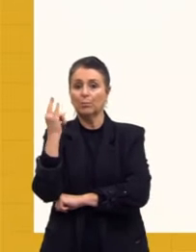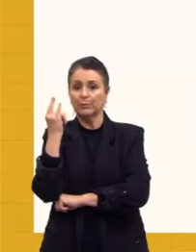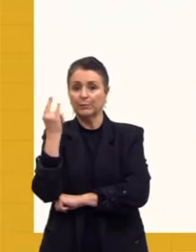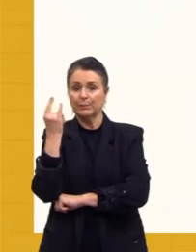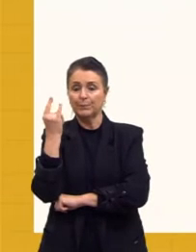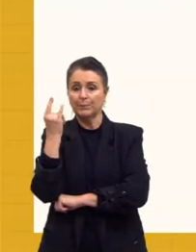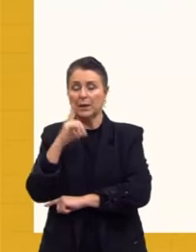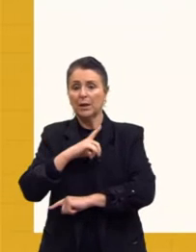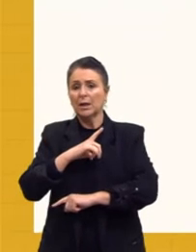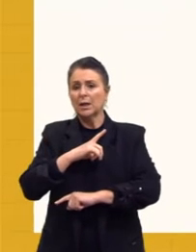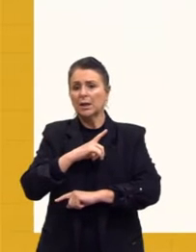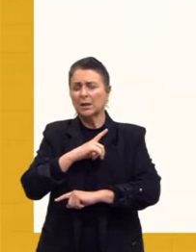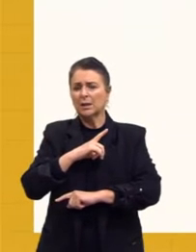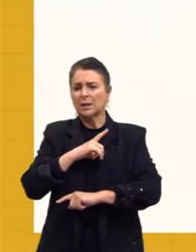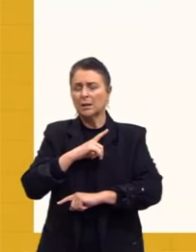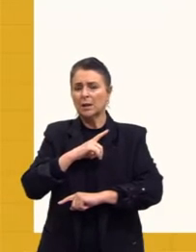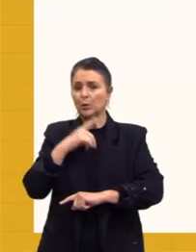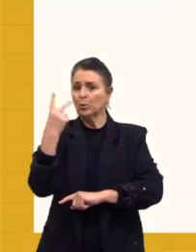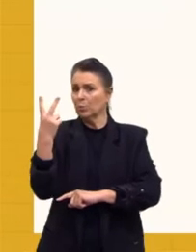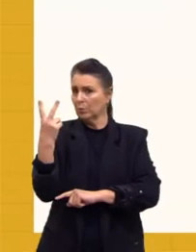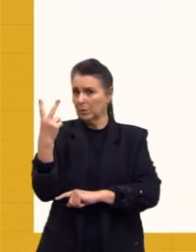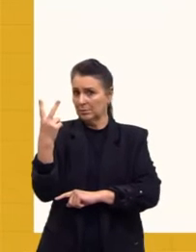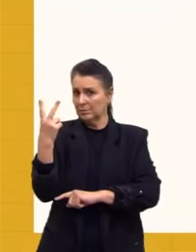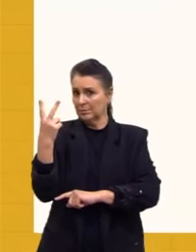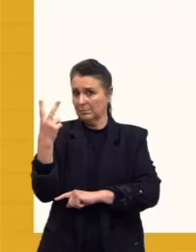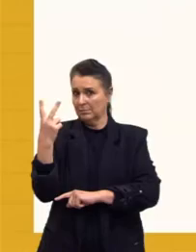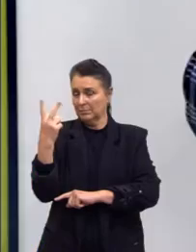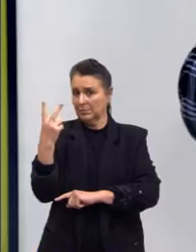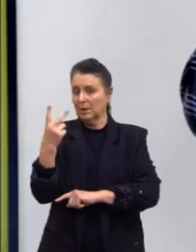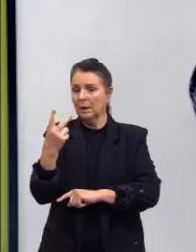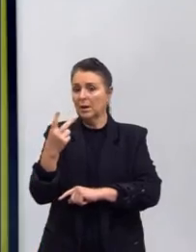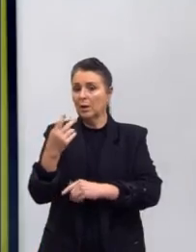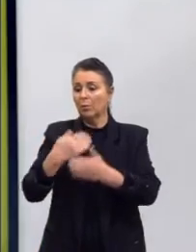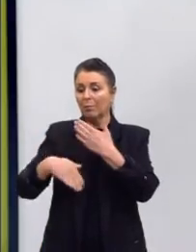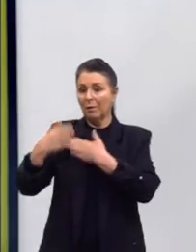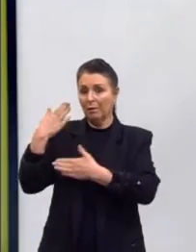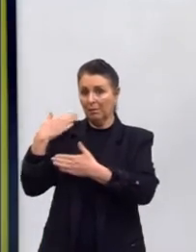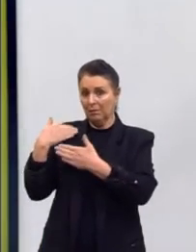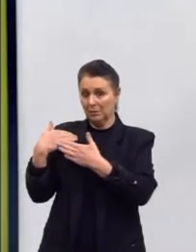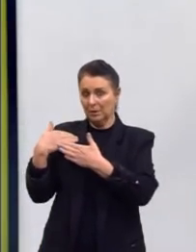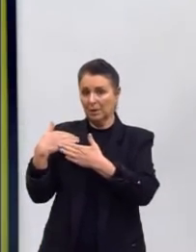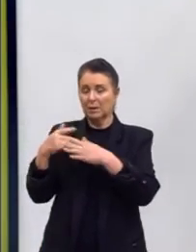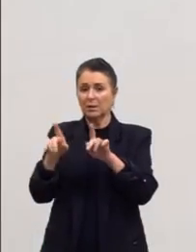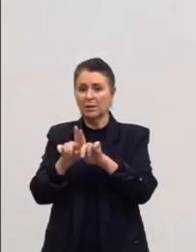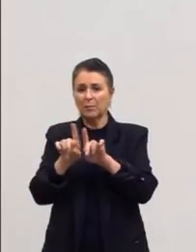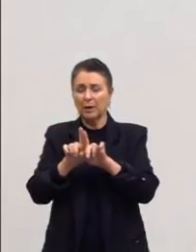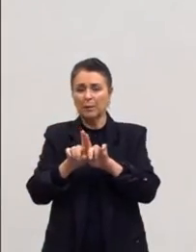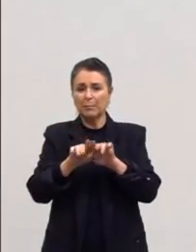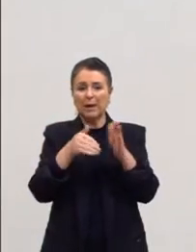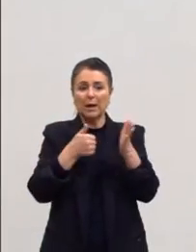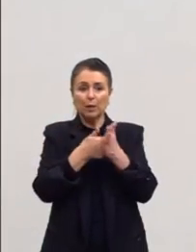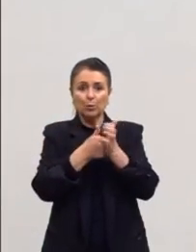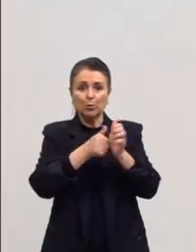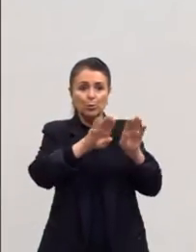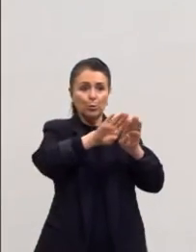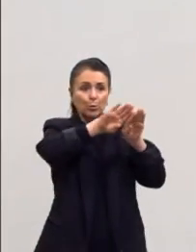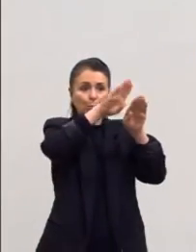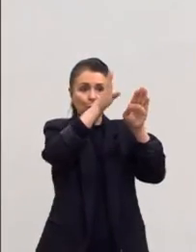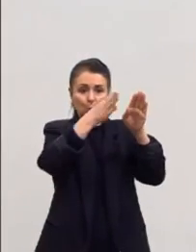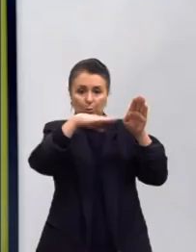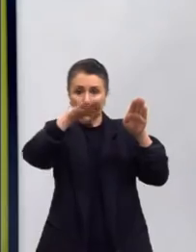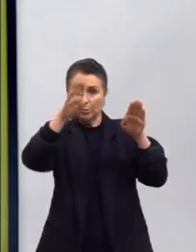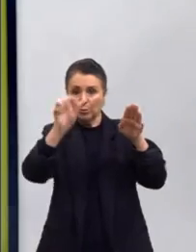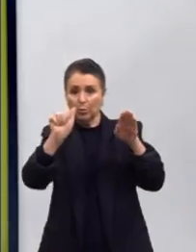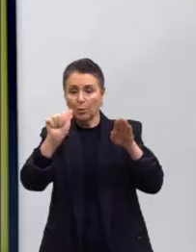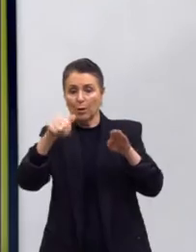é duas Bolívia somos assim é uma do mais perto do Altiplano né mas Andina e uma